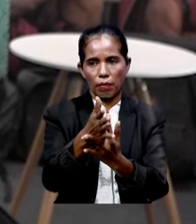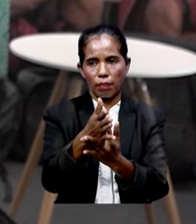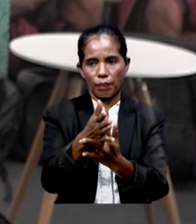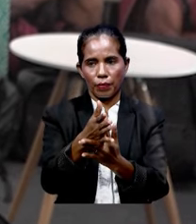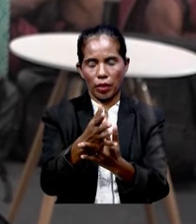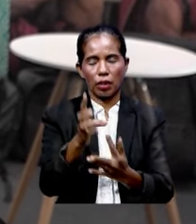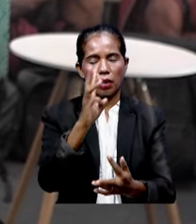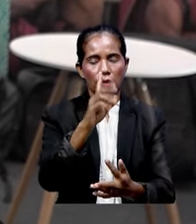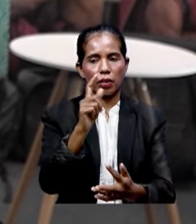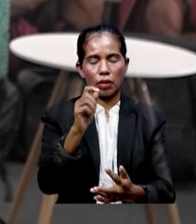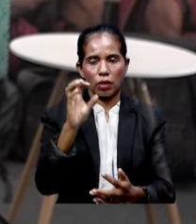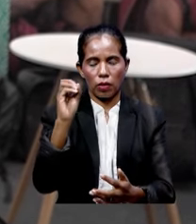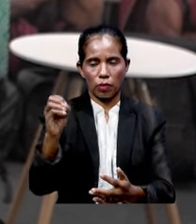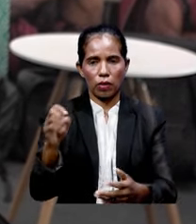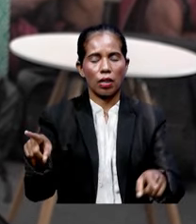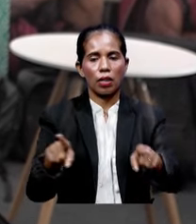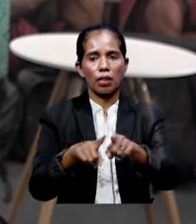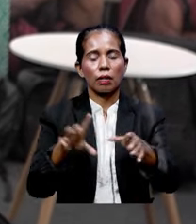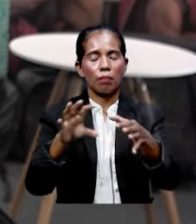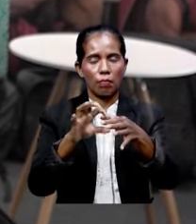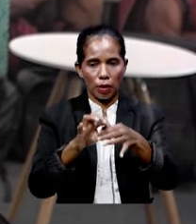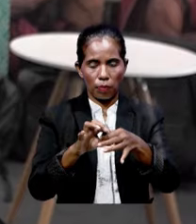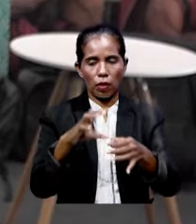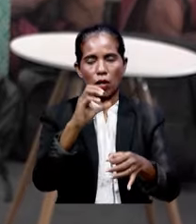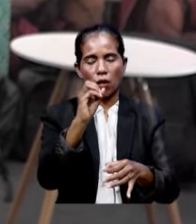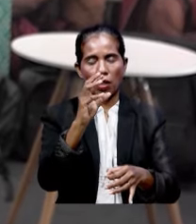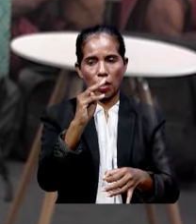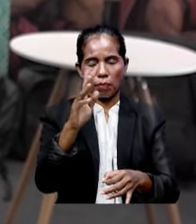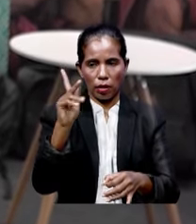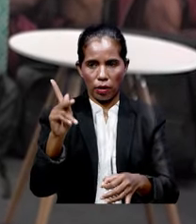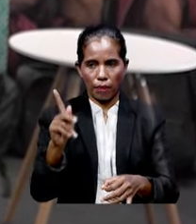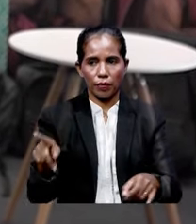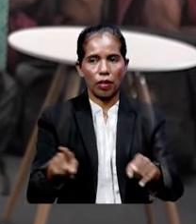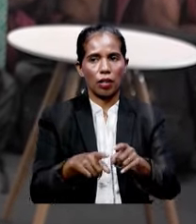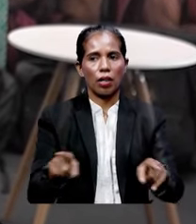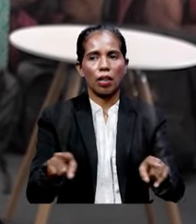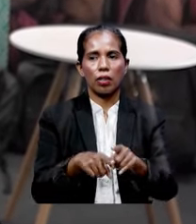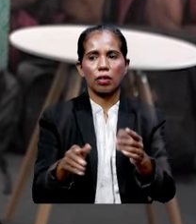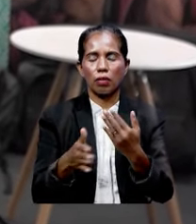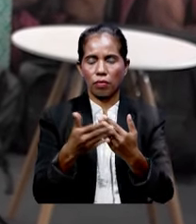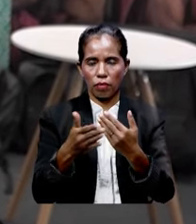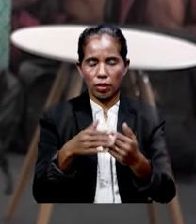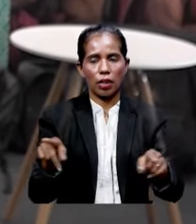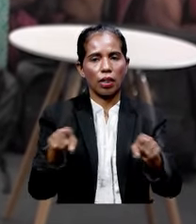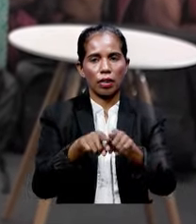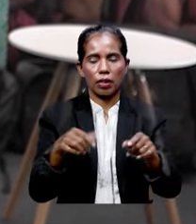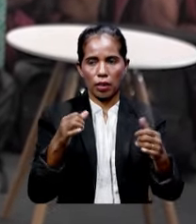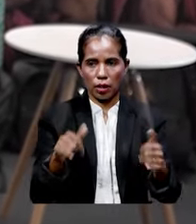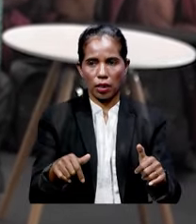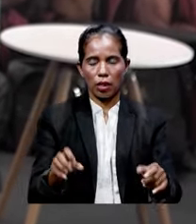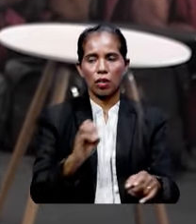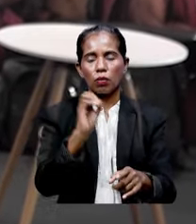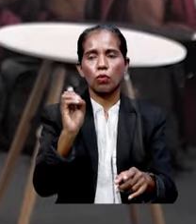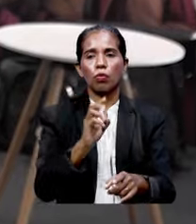A WTO é a full member. Mas Irané não quer dizer que está bom fácil em Sané. Aproveita a